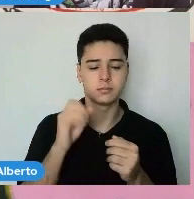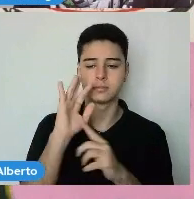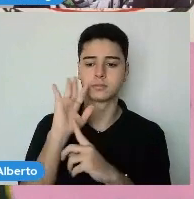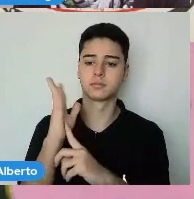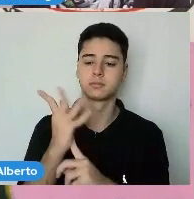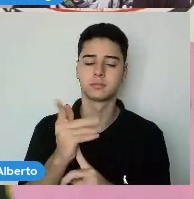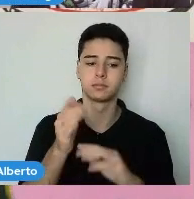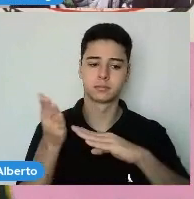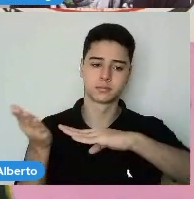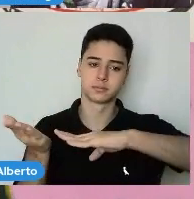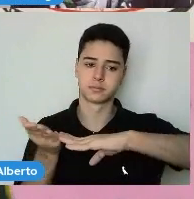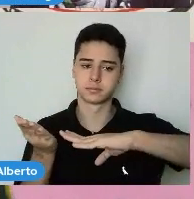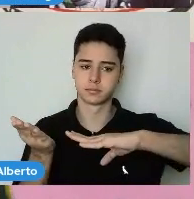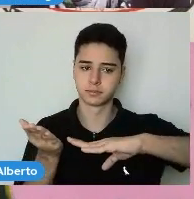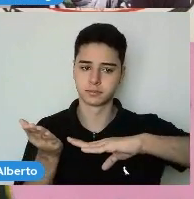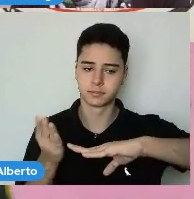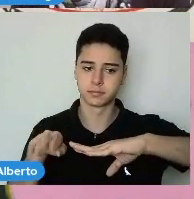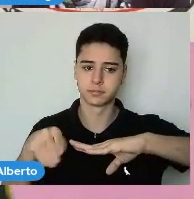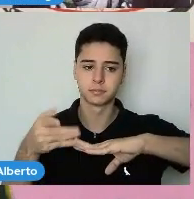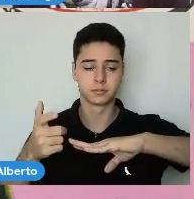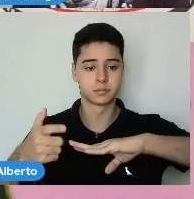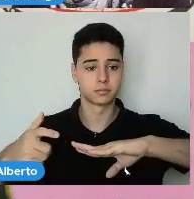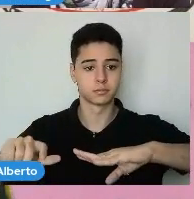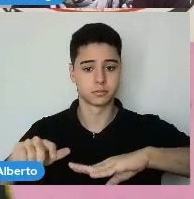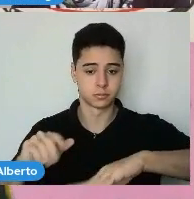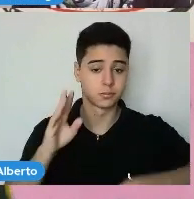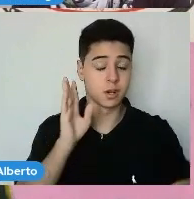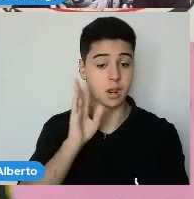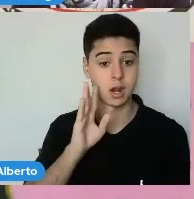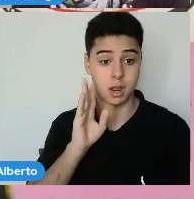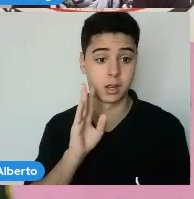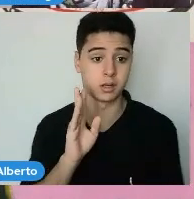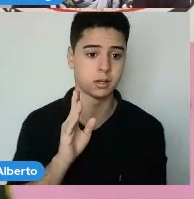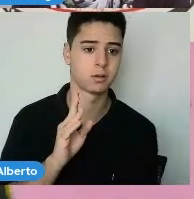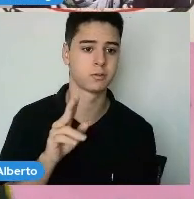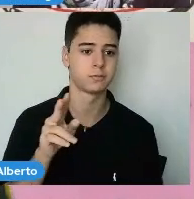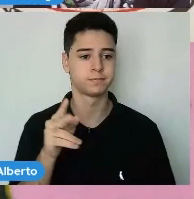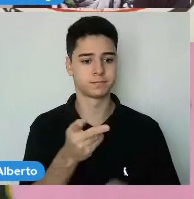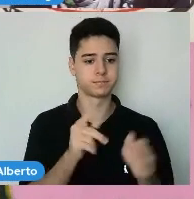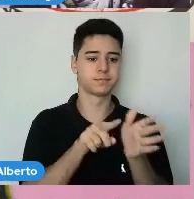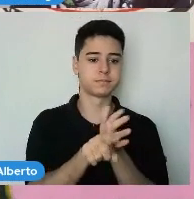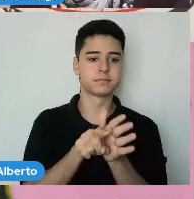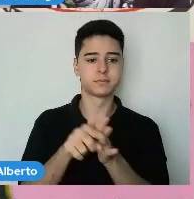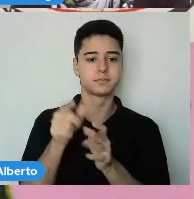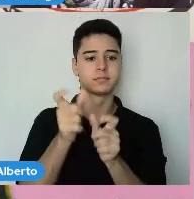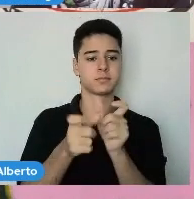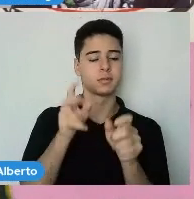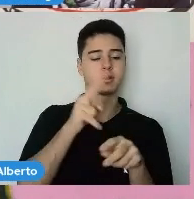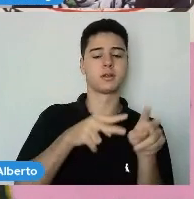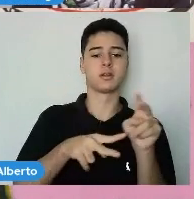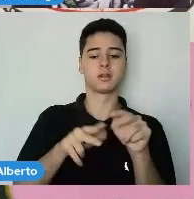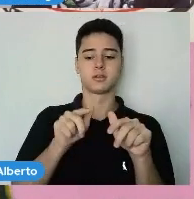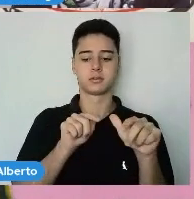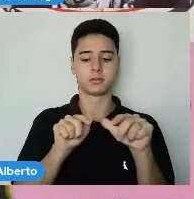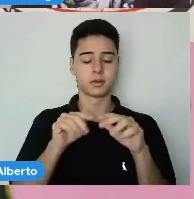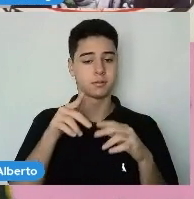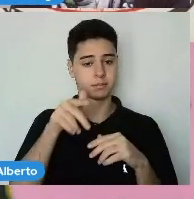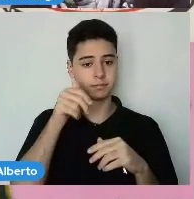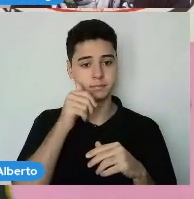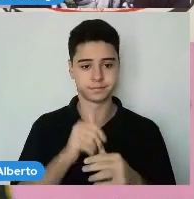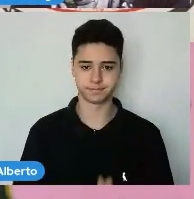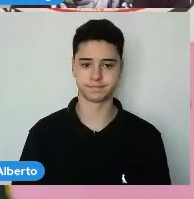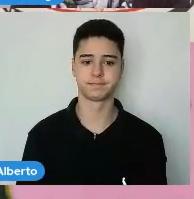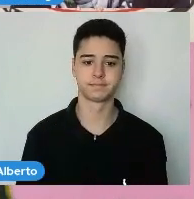contemporânea, tá? É outra busca bacana para vocês fazerem na internet, pensar o trabalho da Guerrilla Girls.